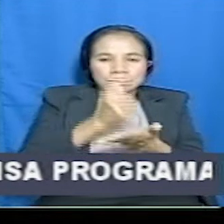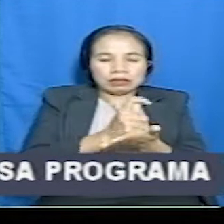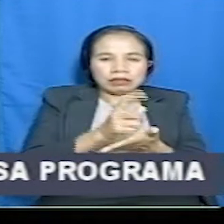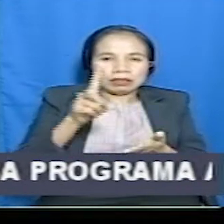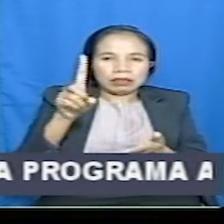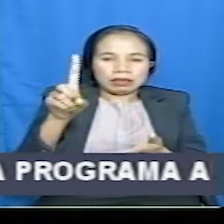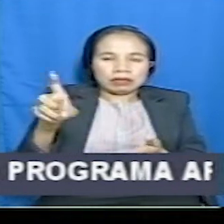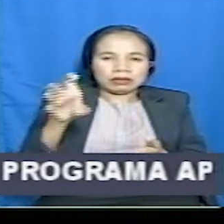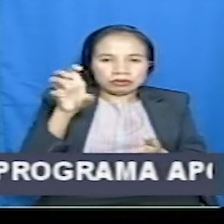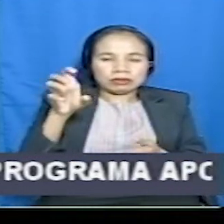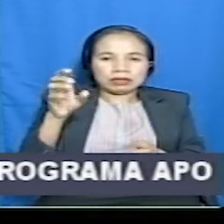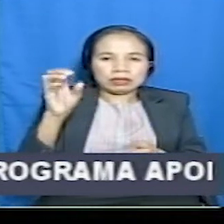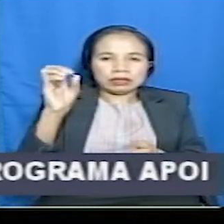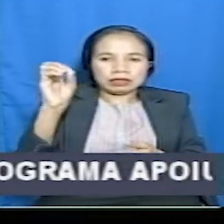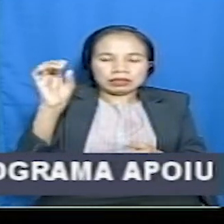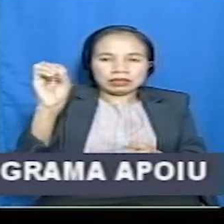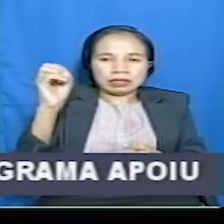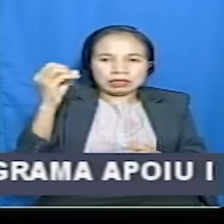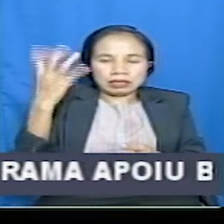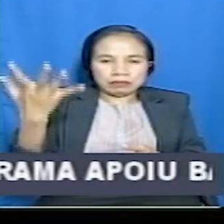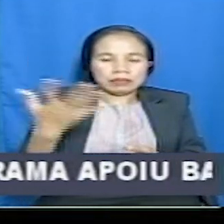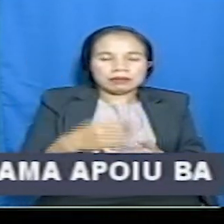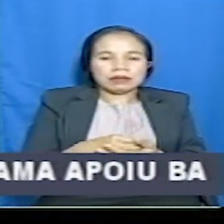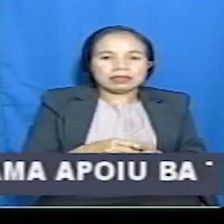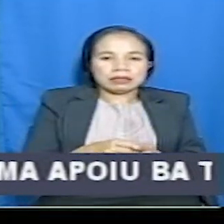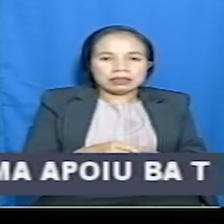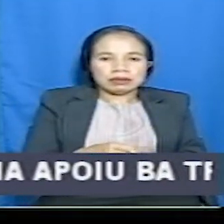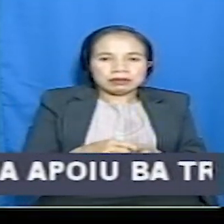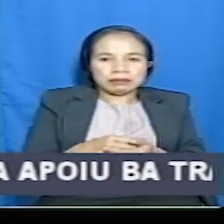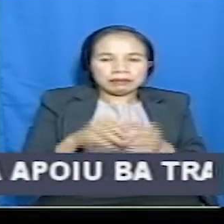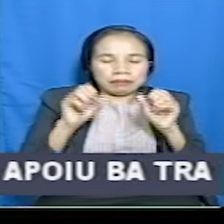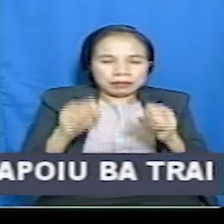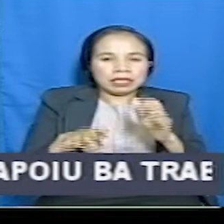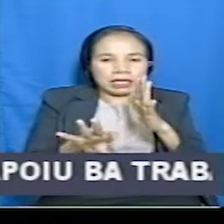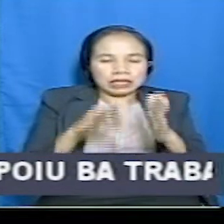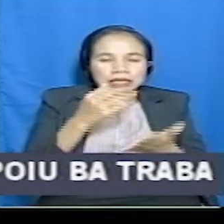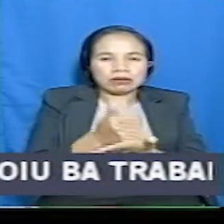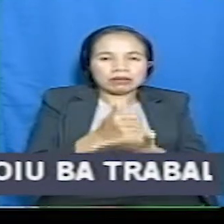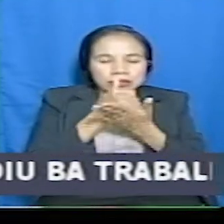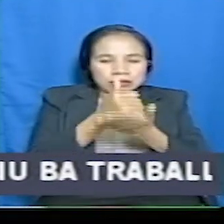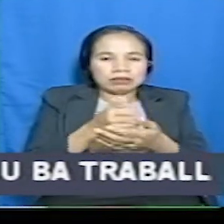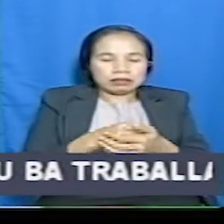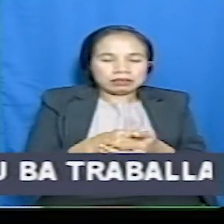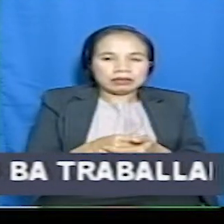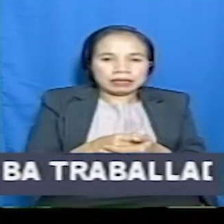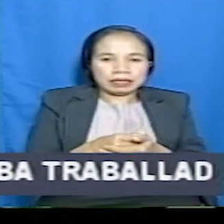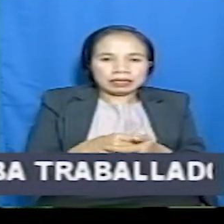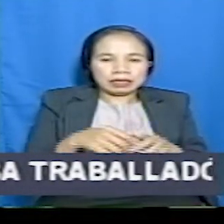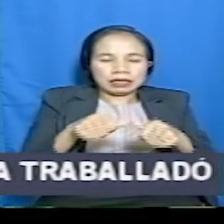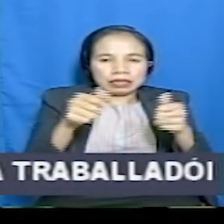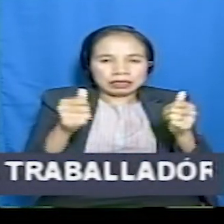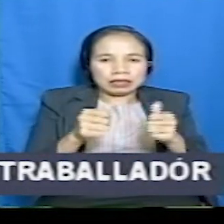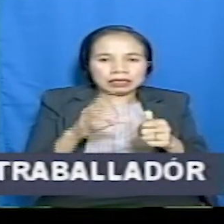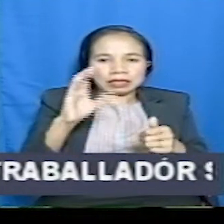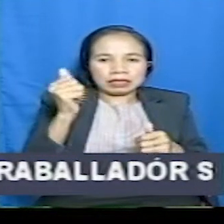Cida, Sanur Rishin Lima, né, se vê linha direita. Beneficiário aldeia Aculaca,